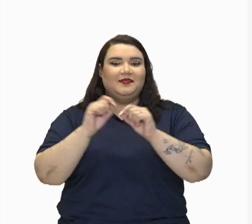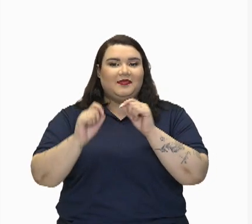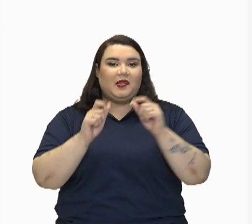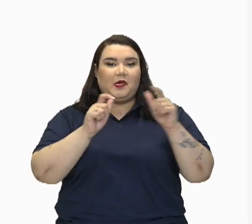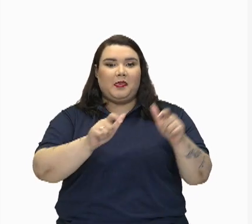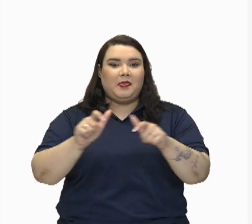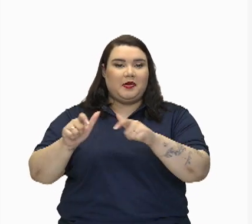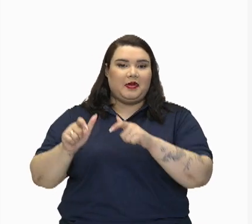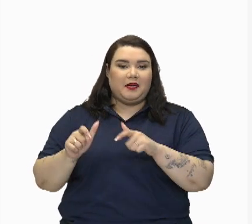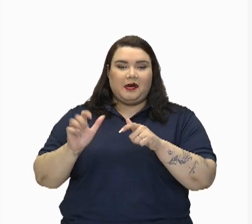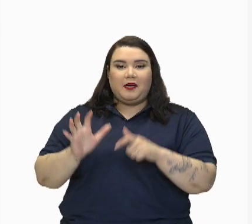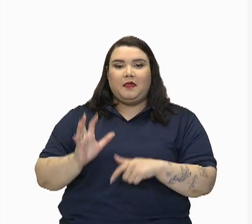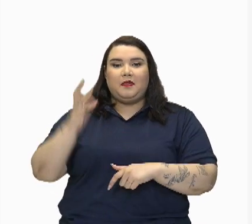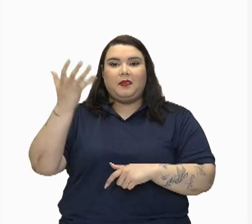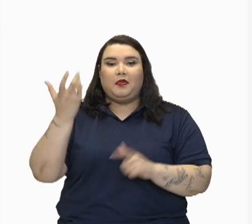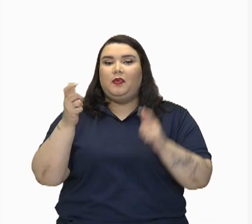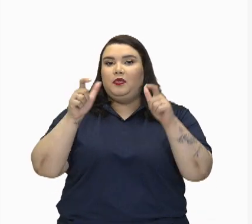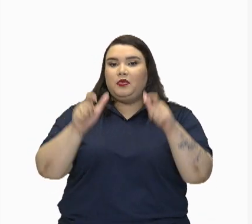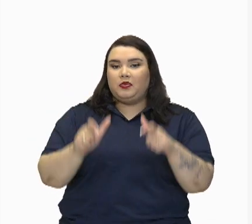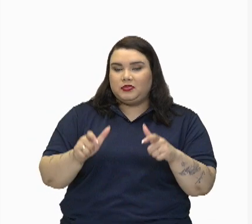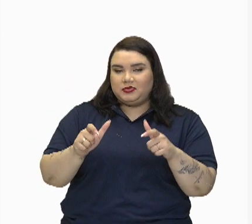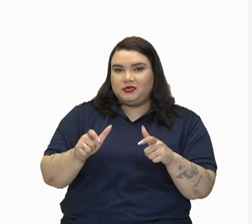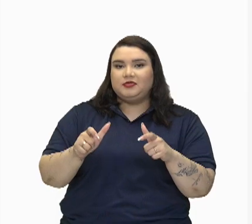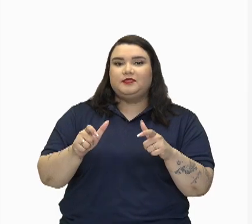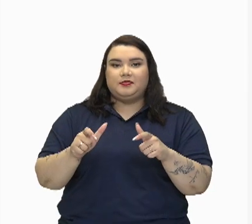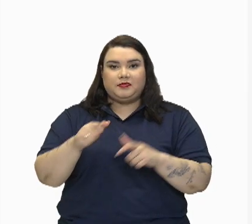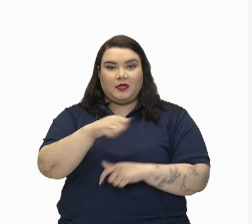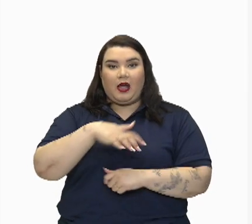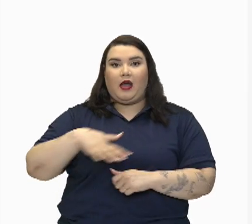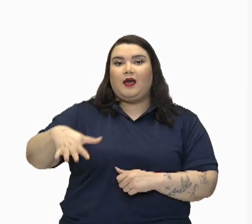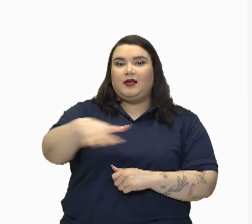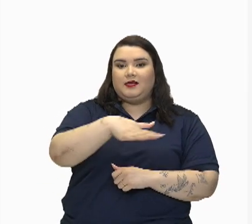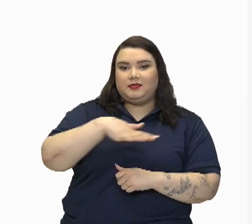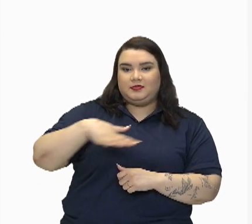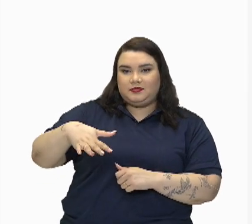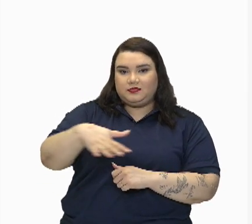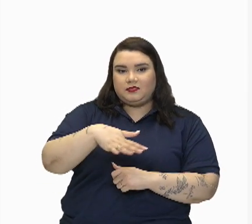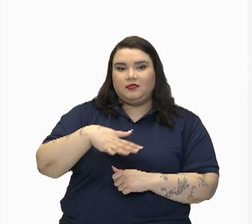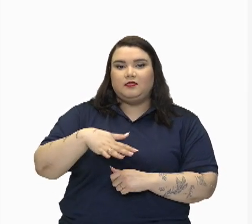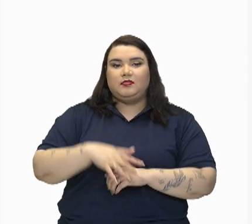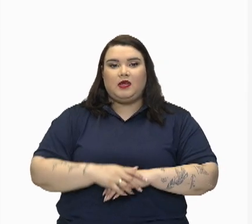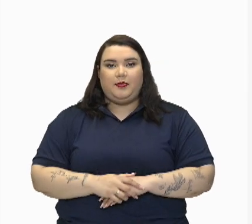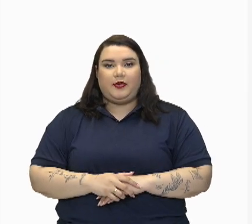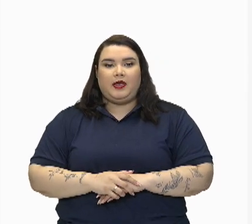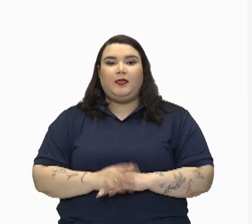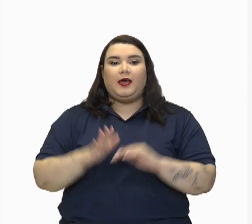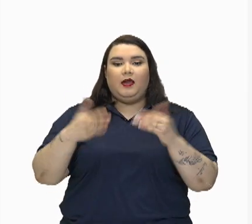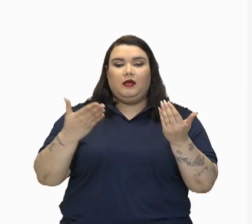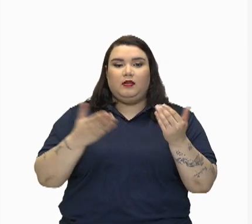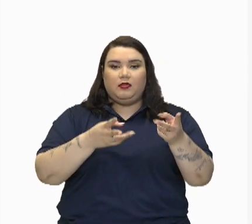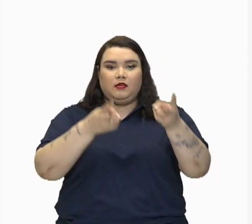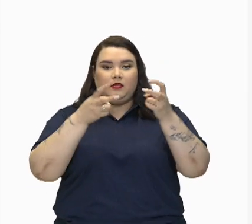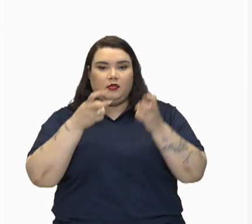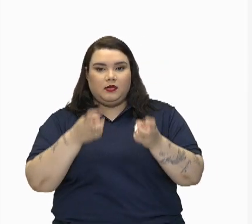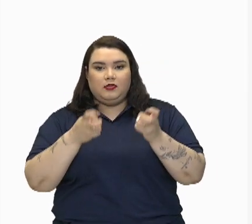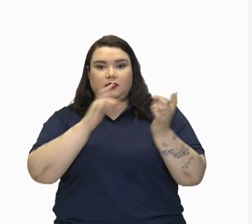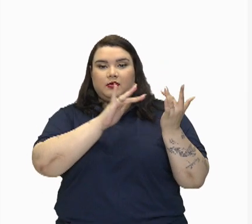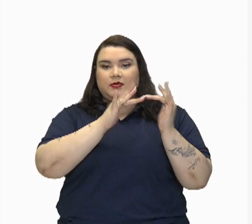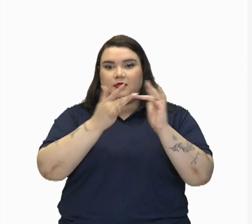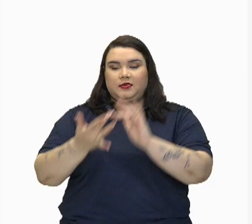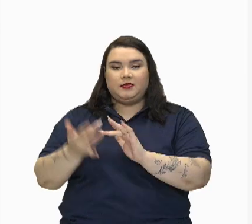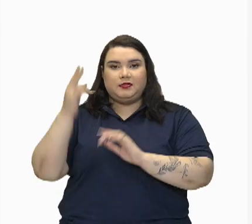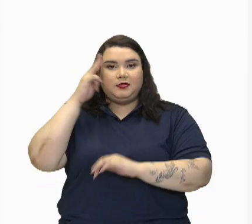os fatos. Essa descrição é o espaço. E no reconhecimento do contexto